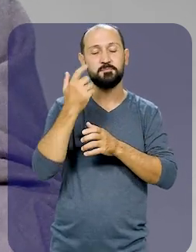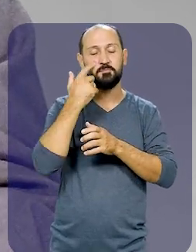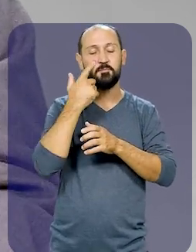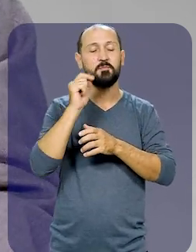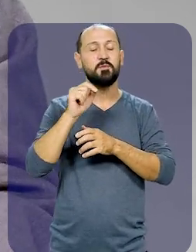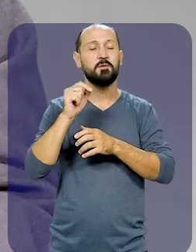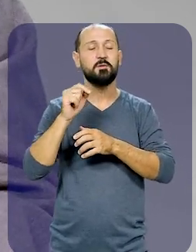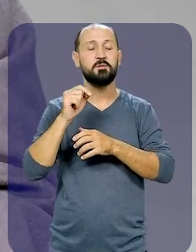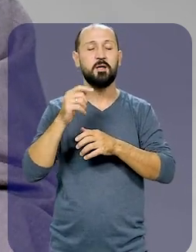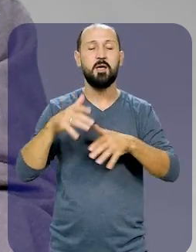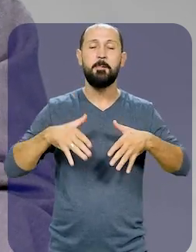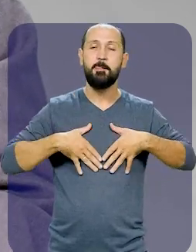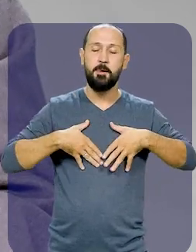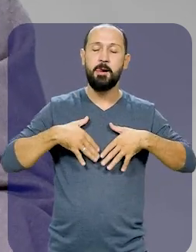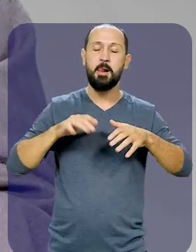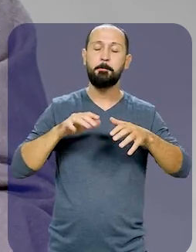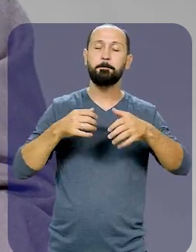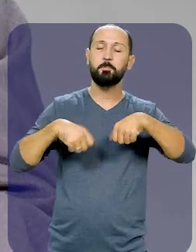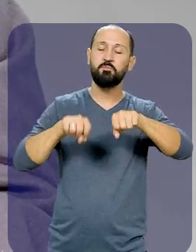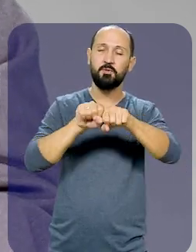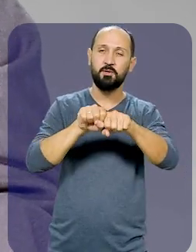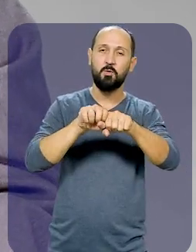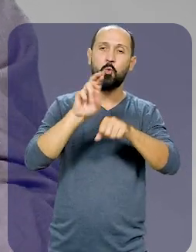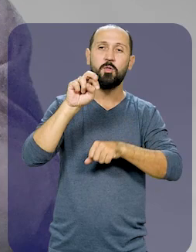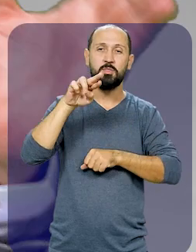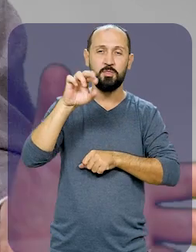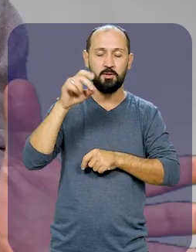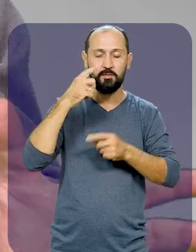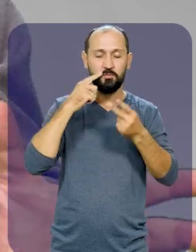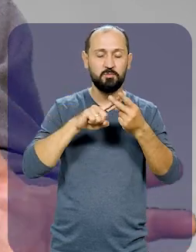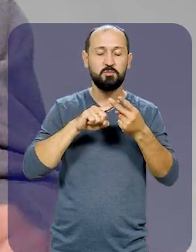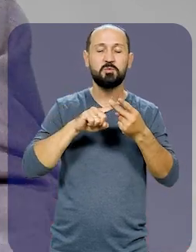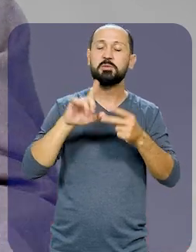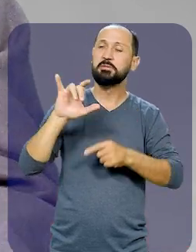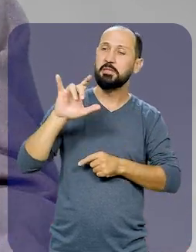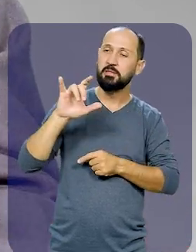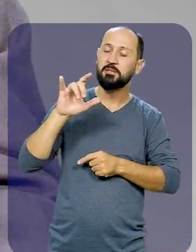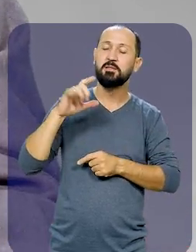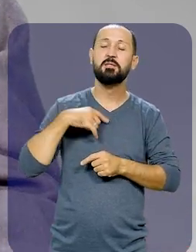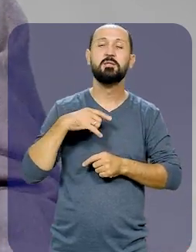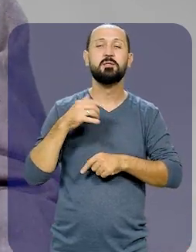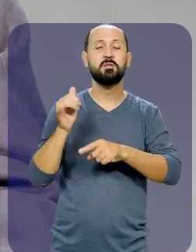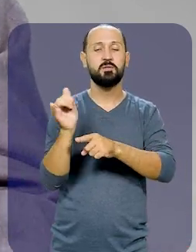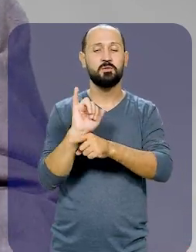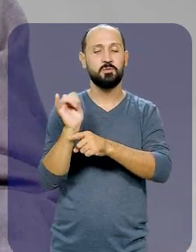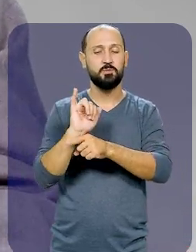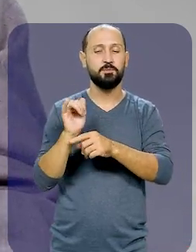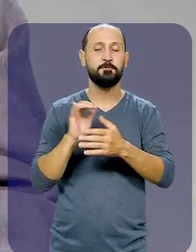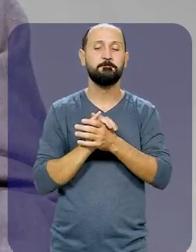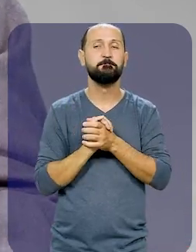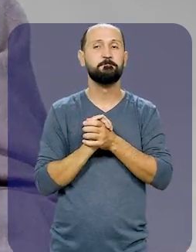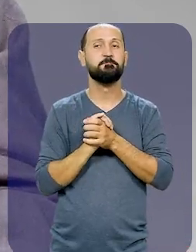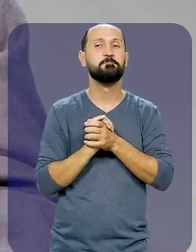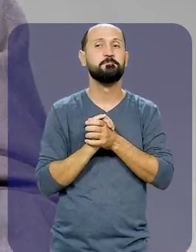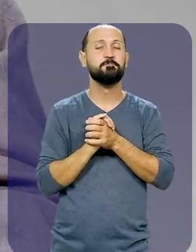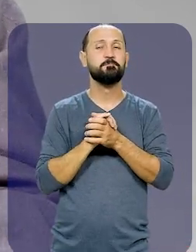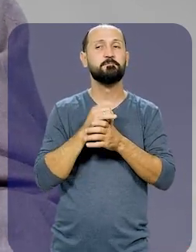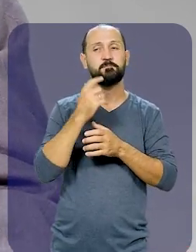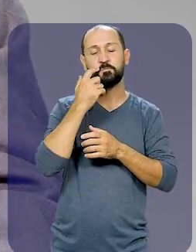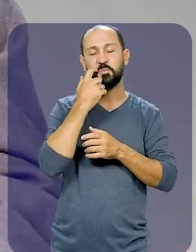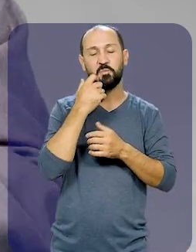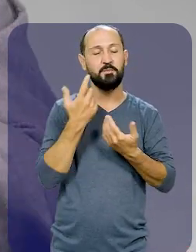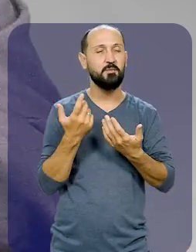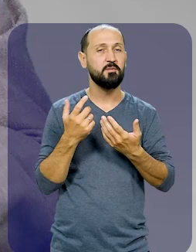o pneumologista Ronaldo Queiroz, Instagram e YouTube. Instagram e YouTube, pneumologista Ronaldo